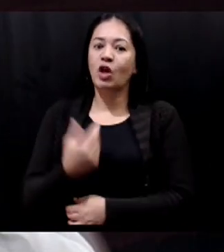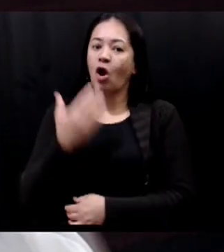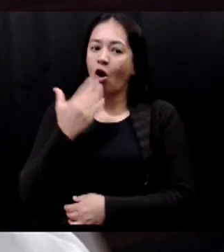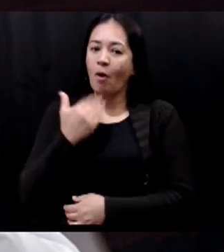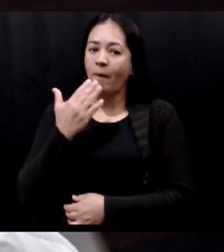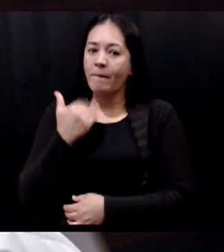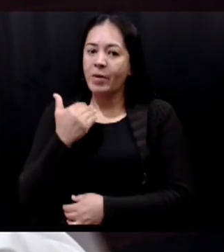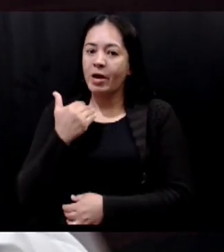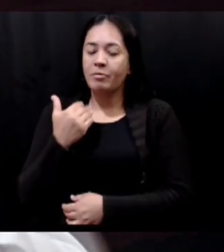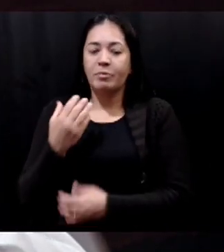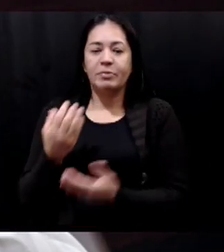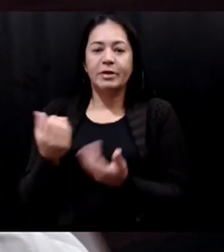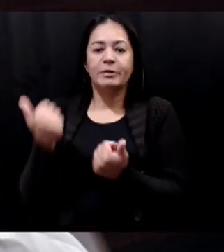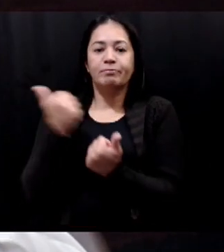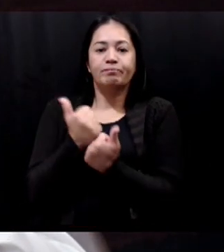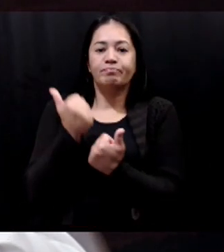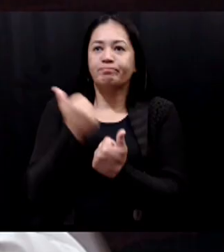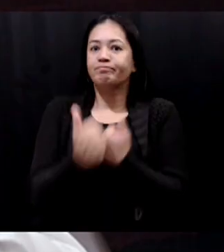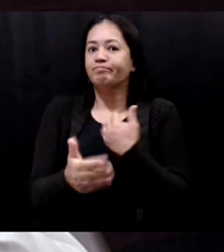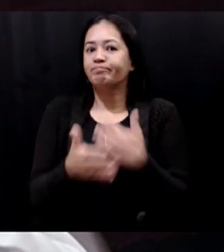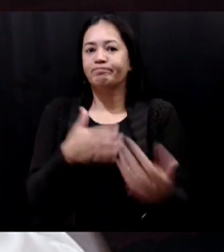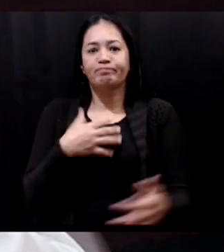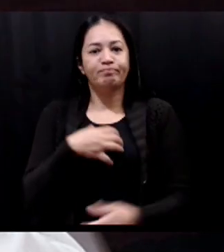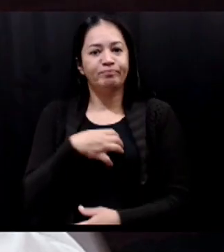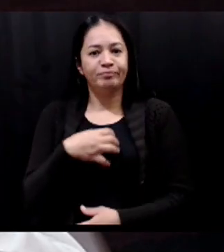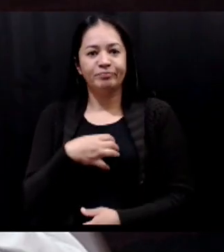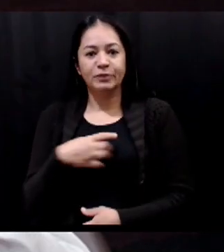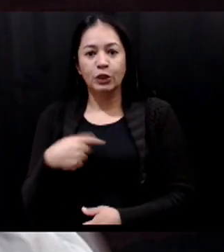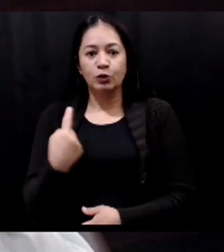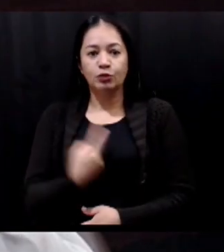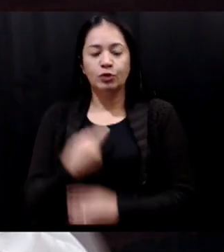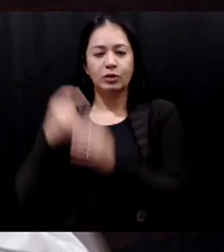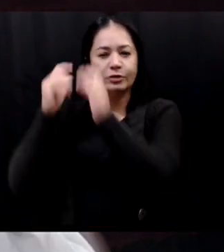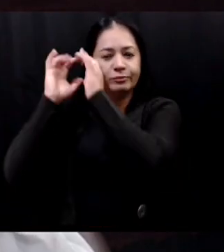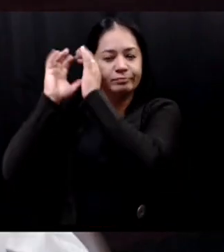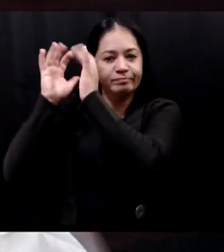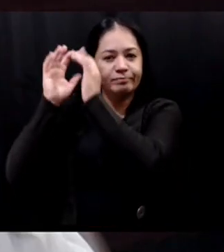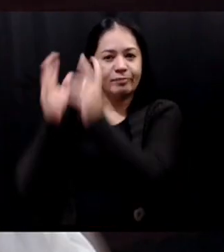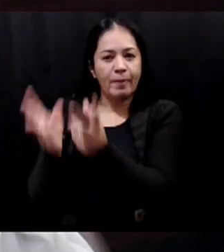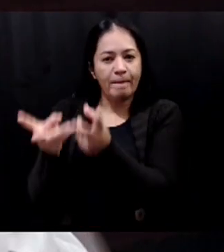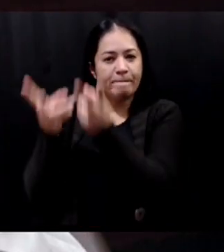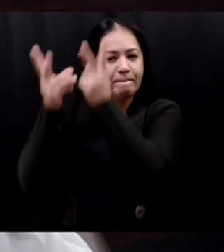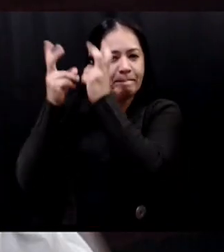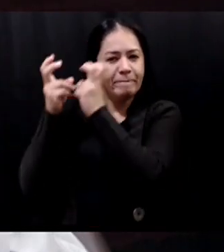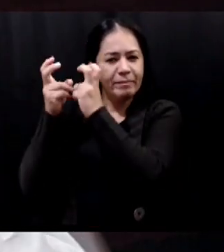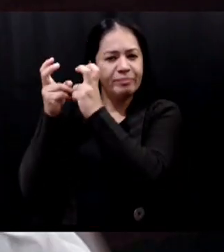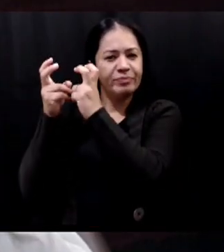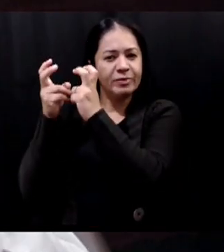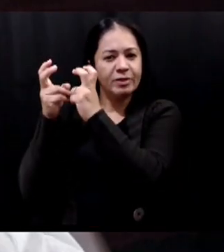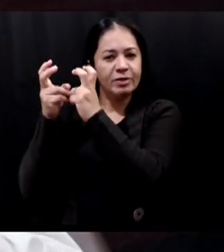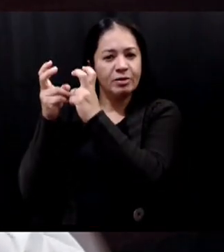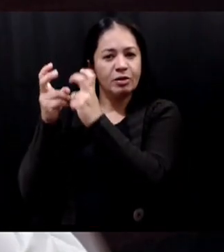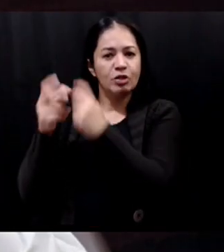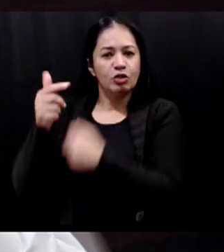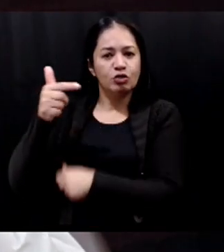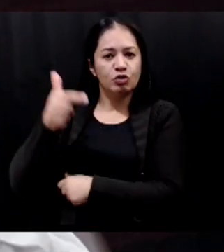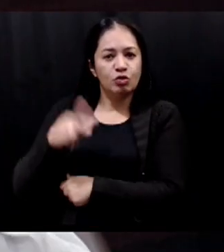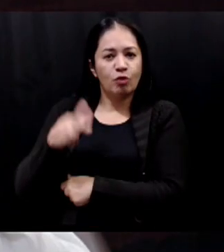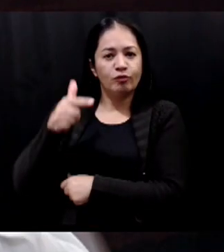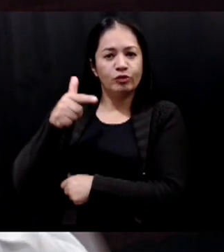Veja bem, o nosso cérebro, ele reconhece, ele tende a repetir padrões de comportamento